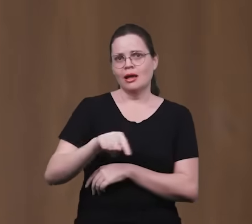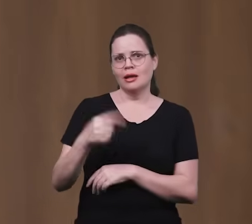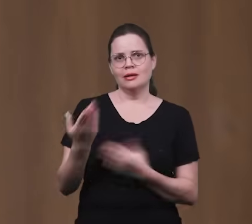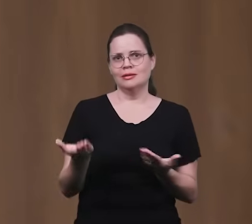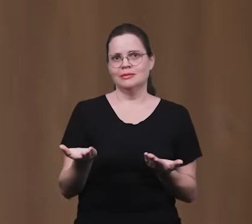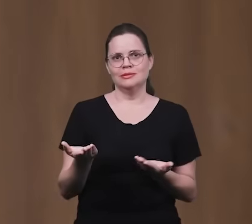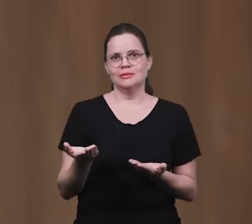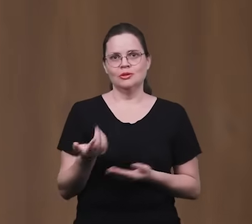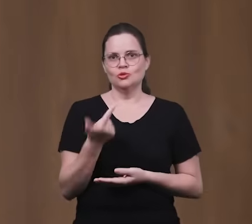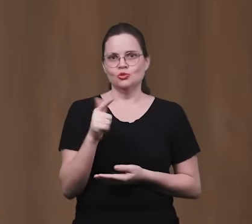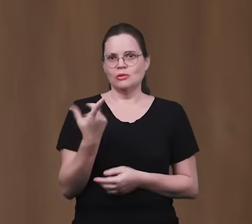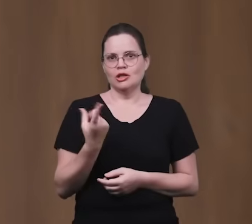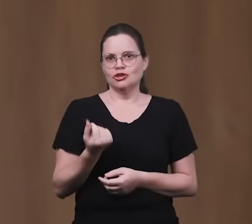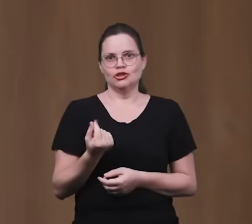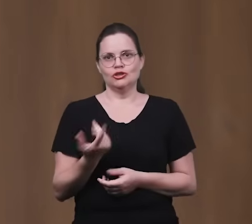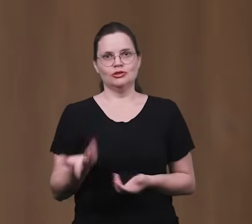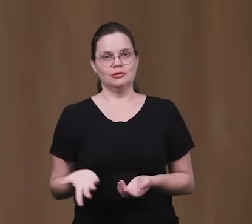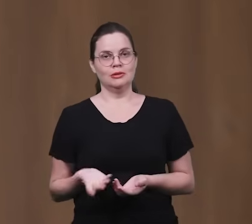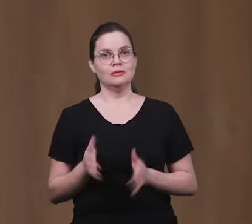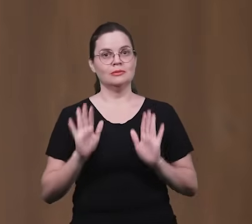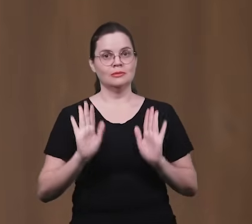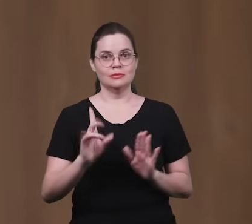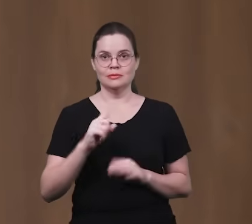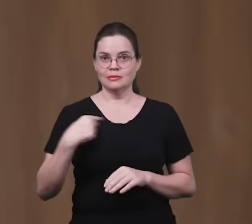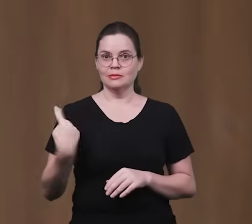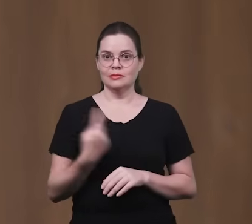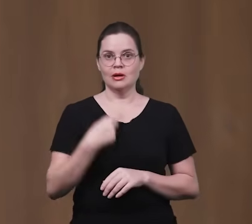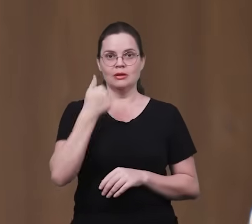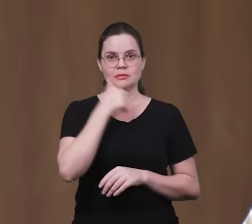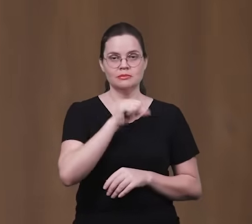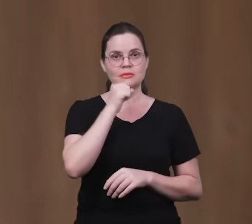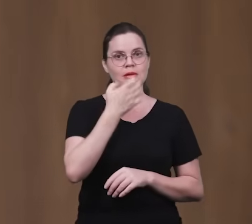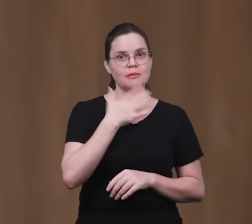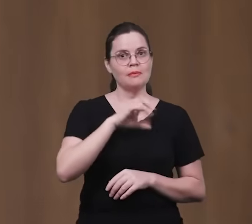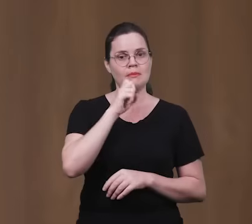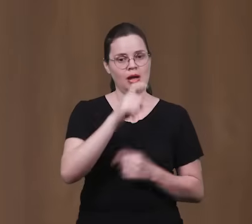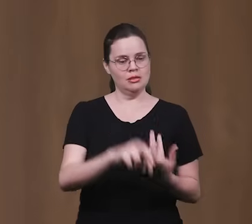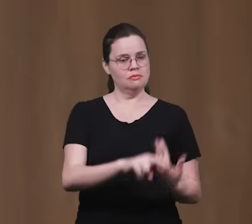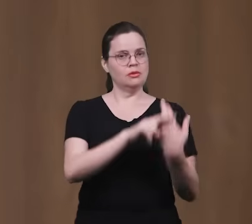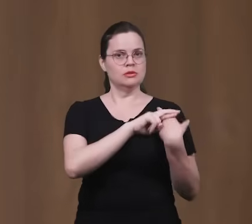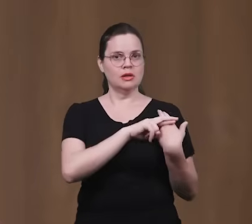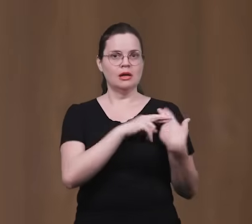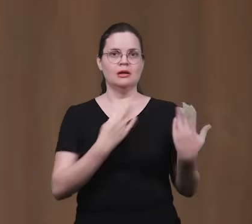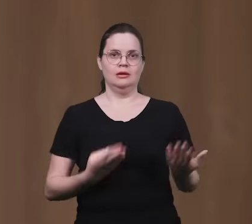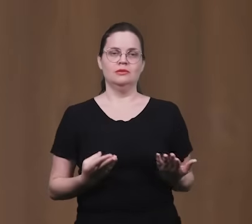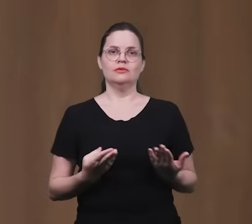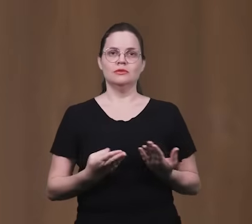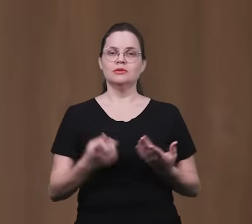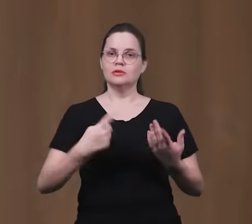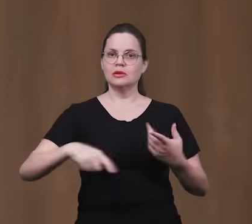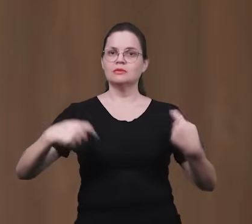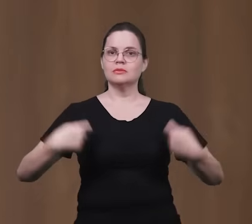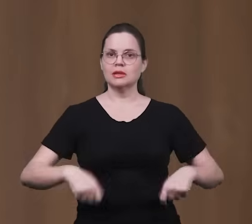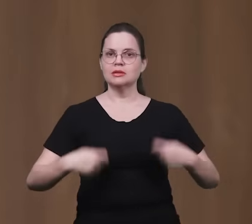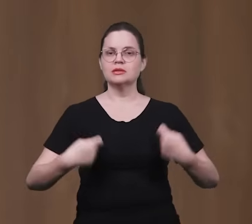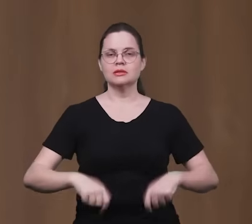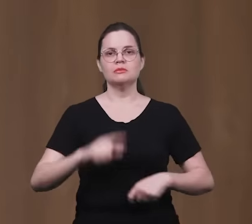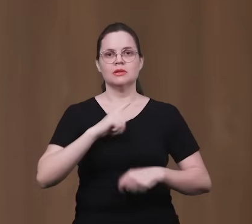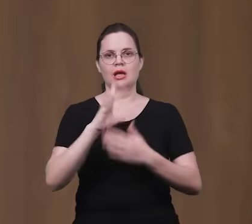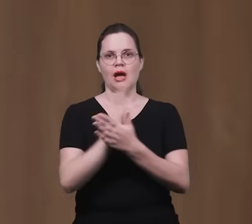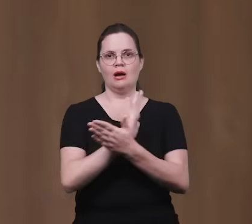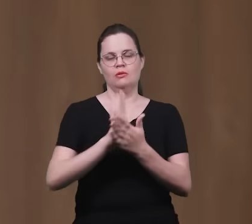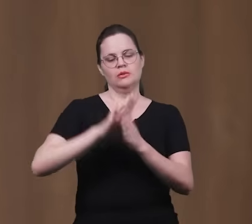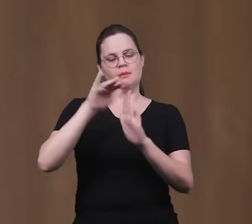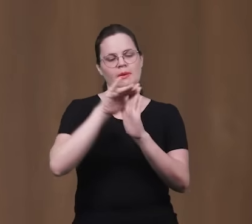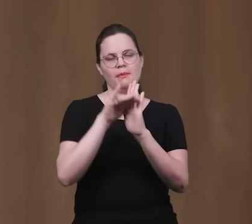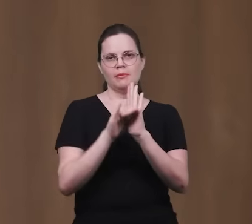acesso a recursos financeiros. Então, nós que somos pais, que estamos à frente disso. E nós precisamos ter certos